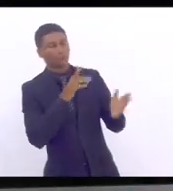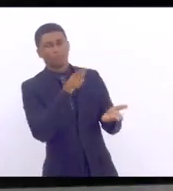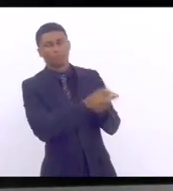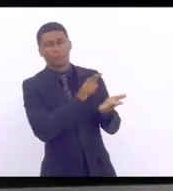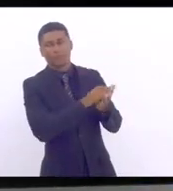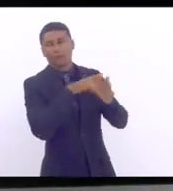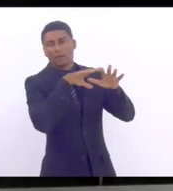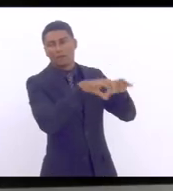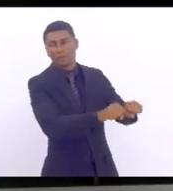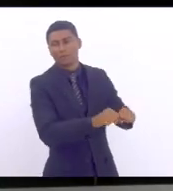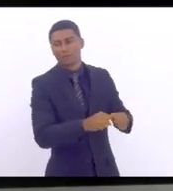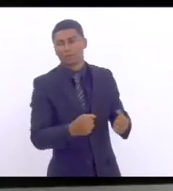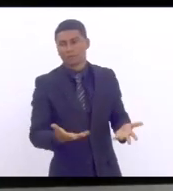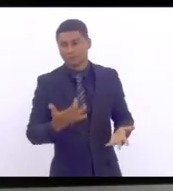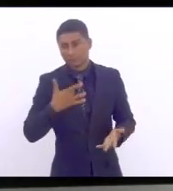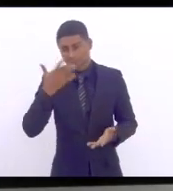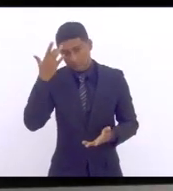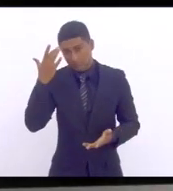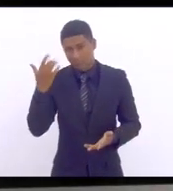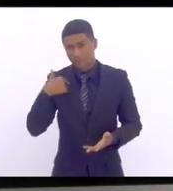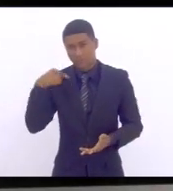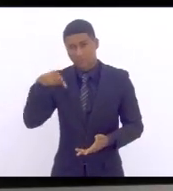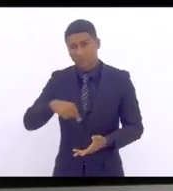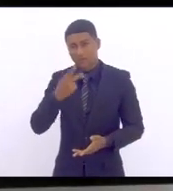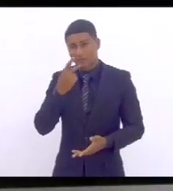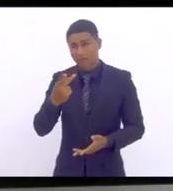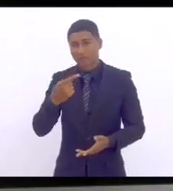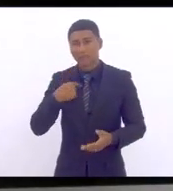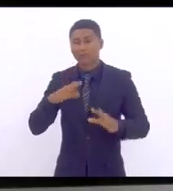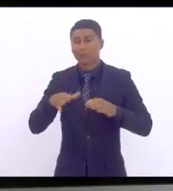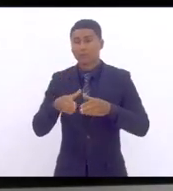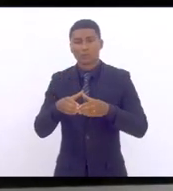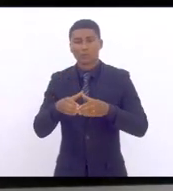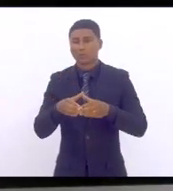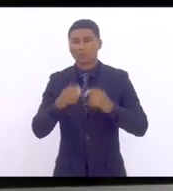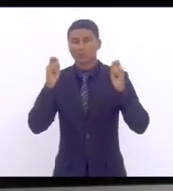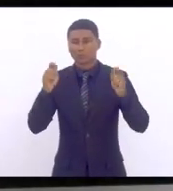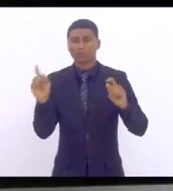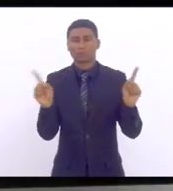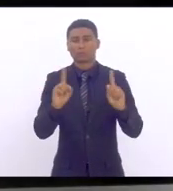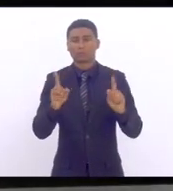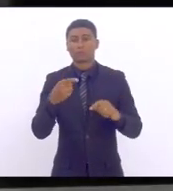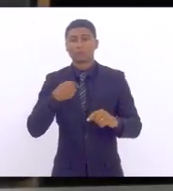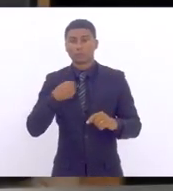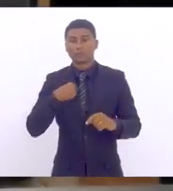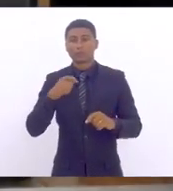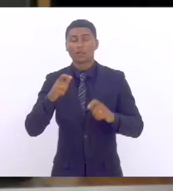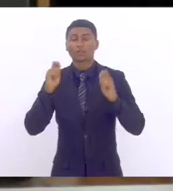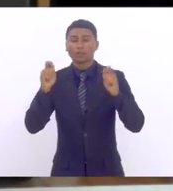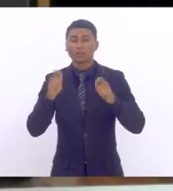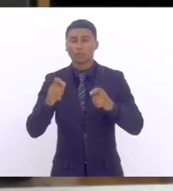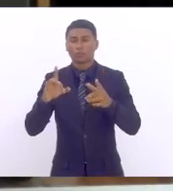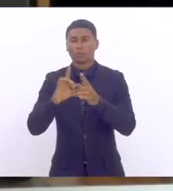Isso aí é um... absurdo. Eu não estou falando aqui como membro de torcida organizada, não. Estou falando como sócio-torcedor.